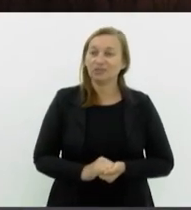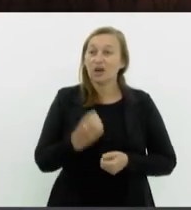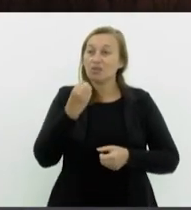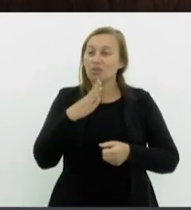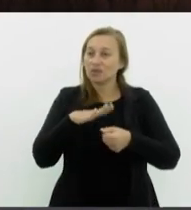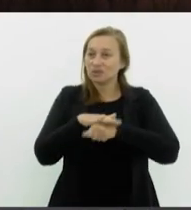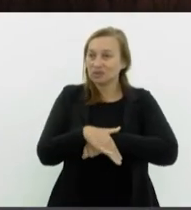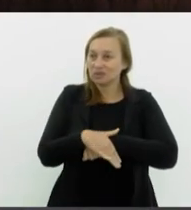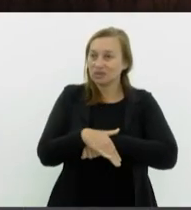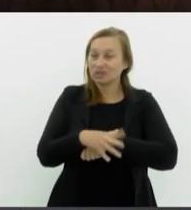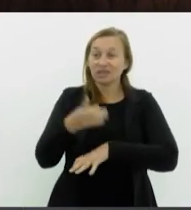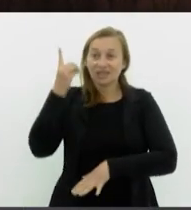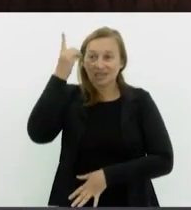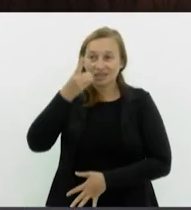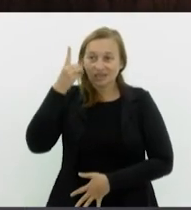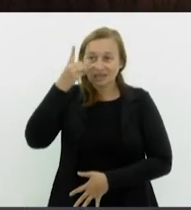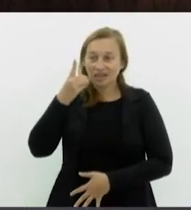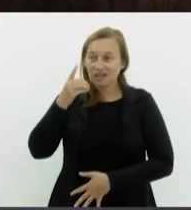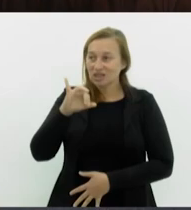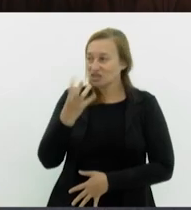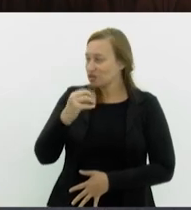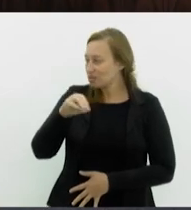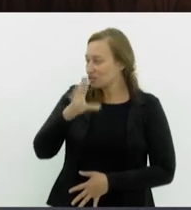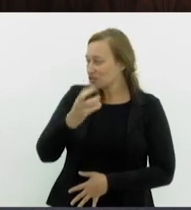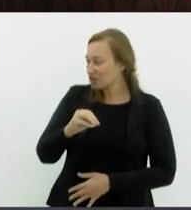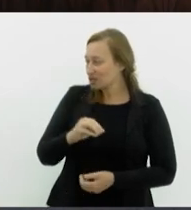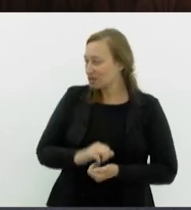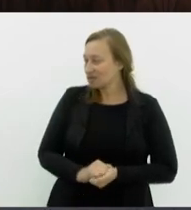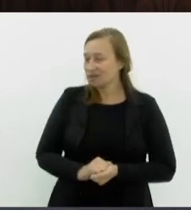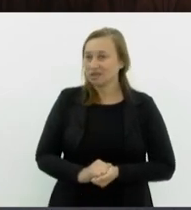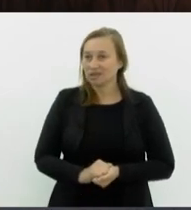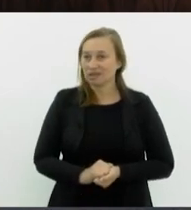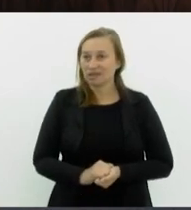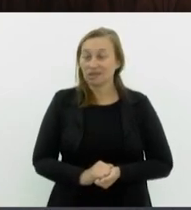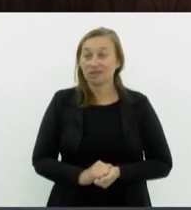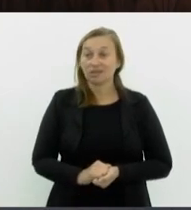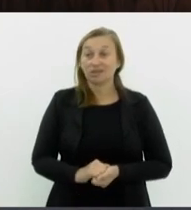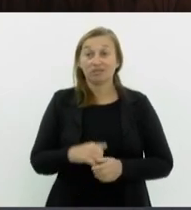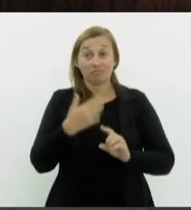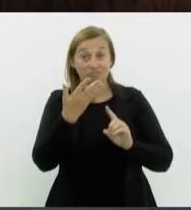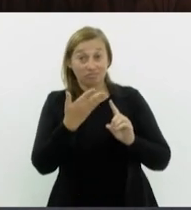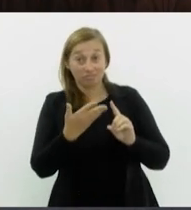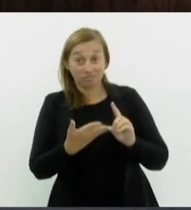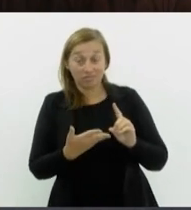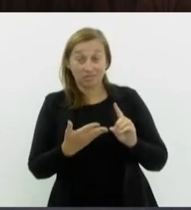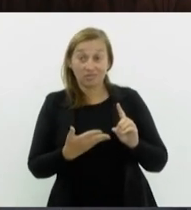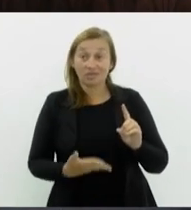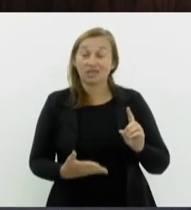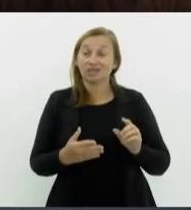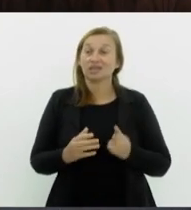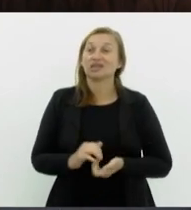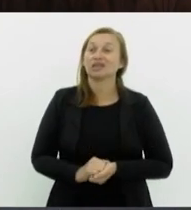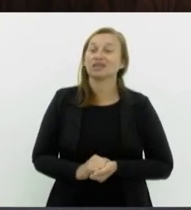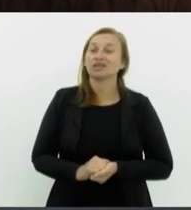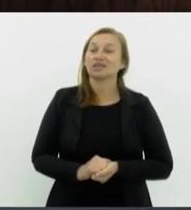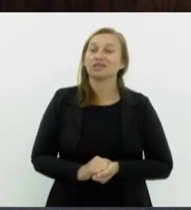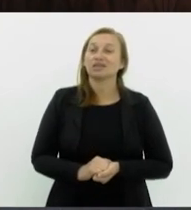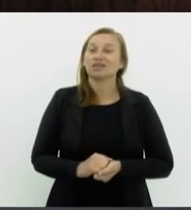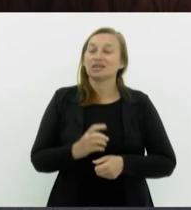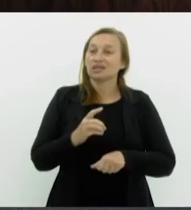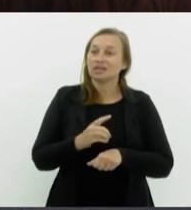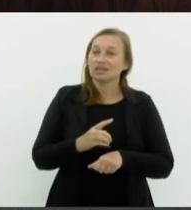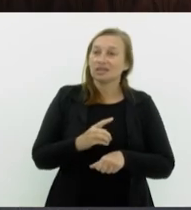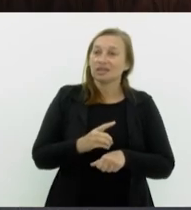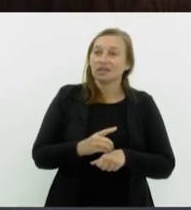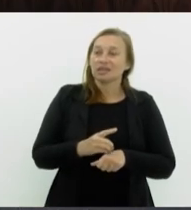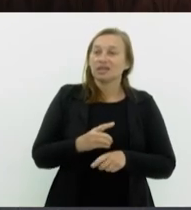deputado Chico Machado, que preside essa sessão solene. Boa noite aos